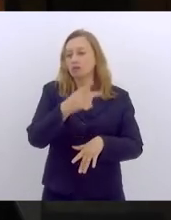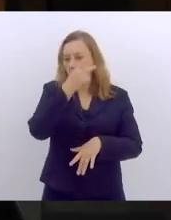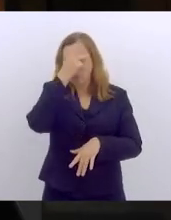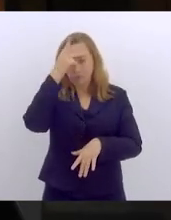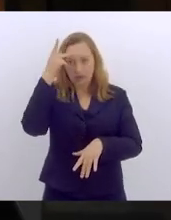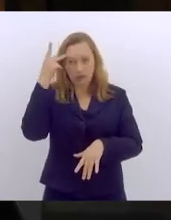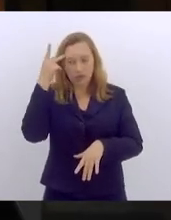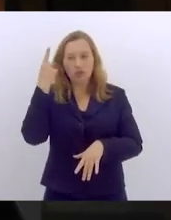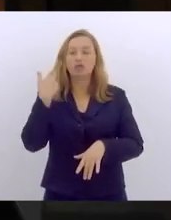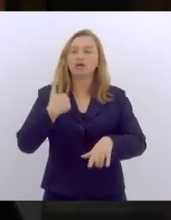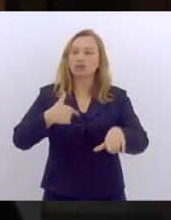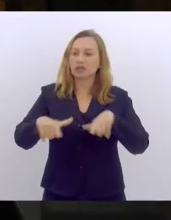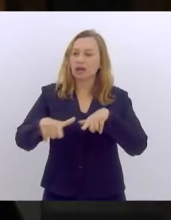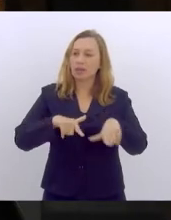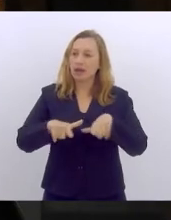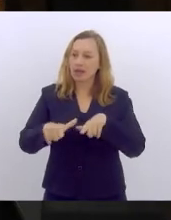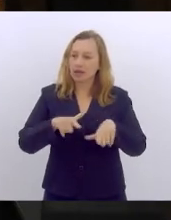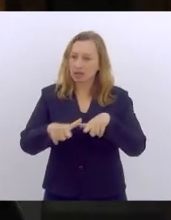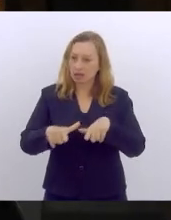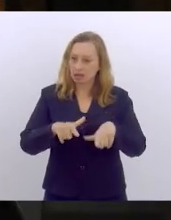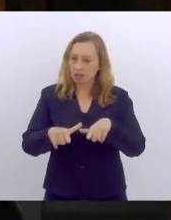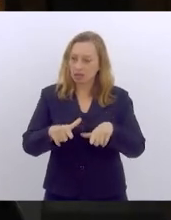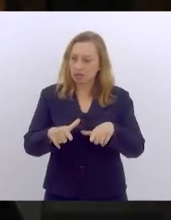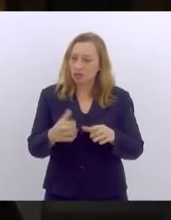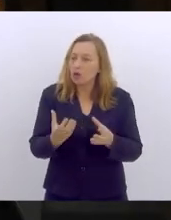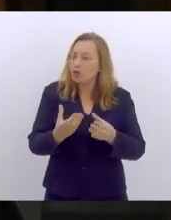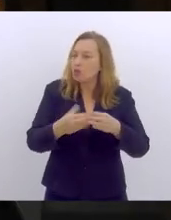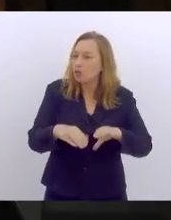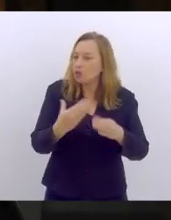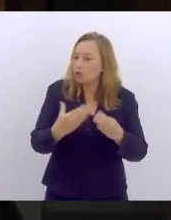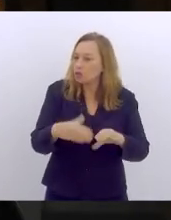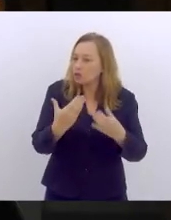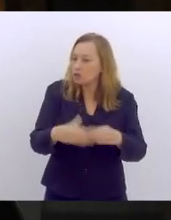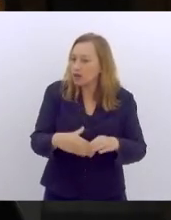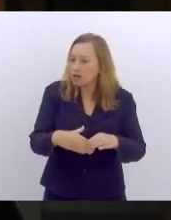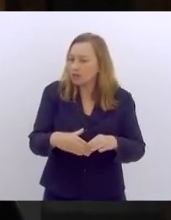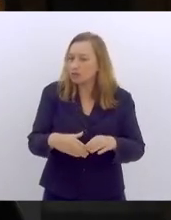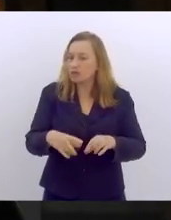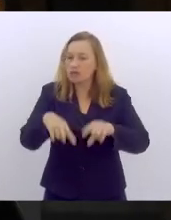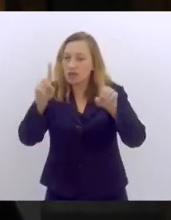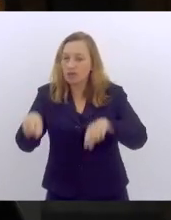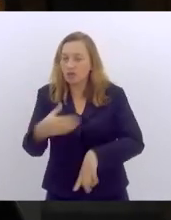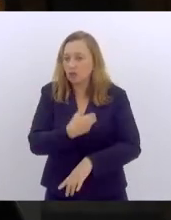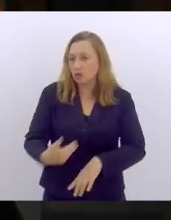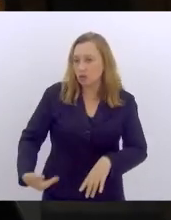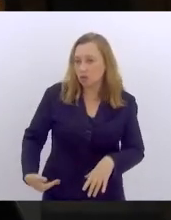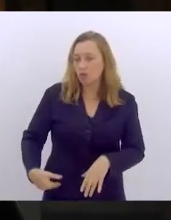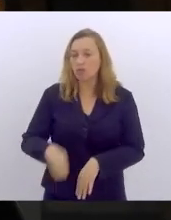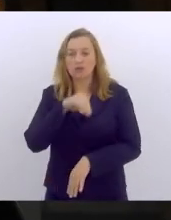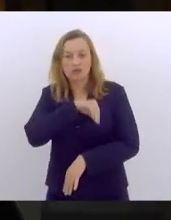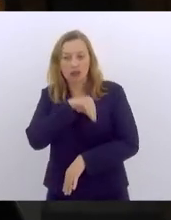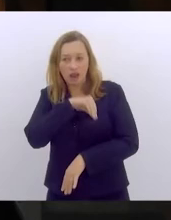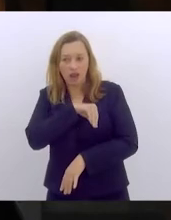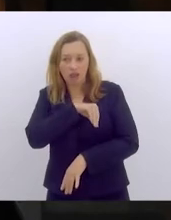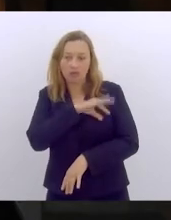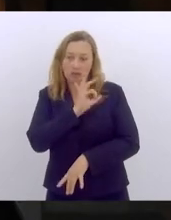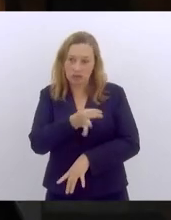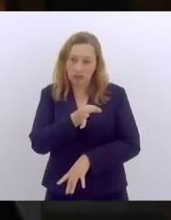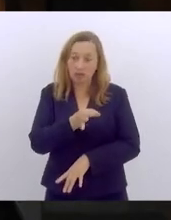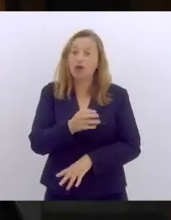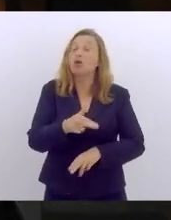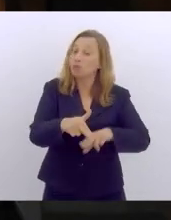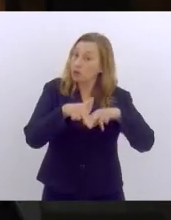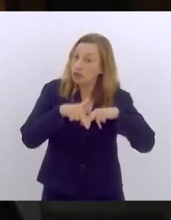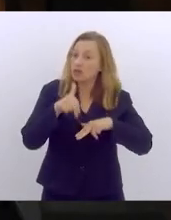qualificado, concursado e justamente remunerado. Por